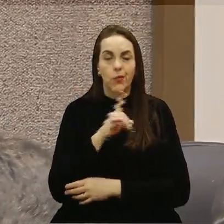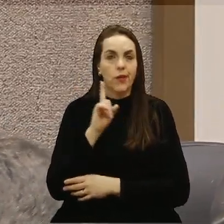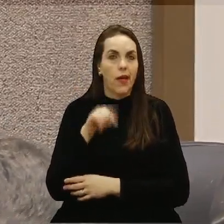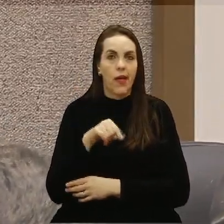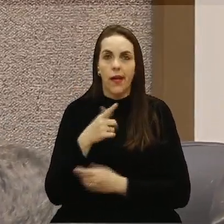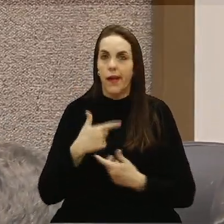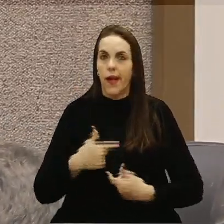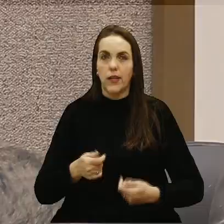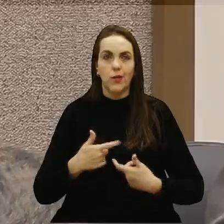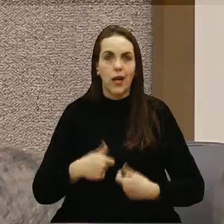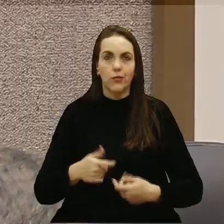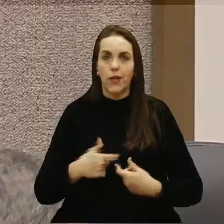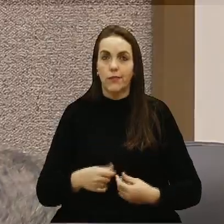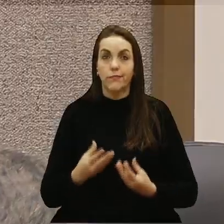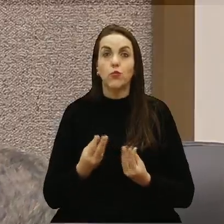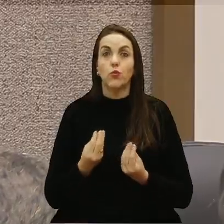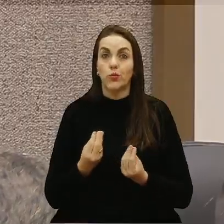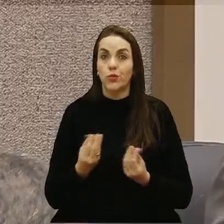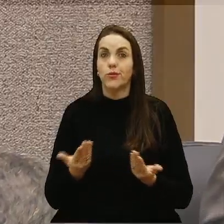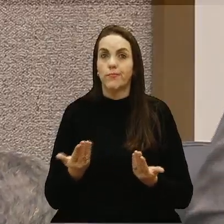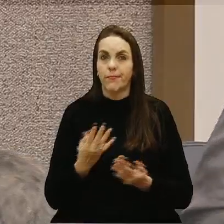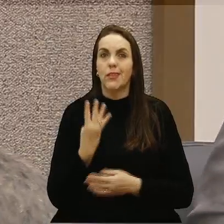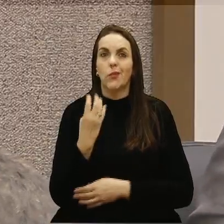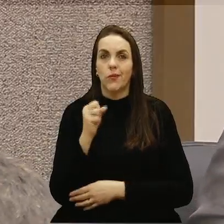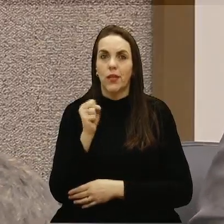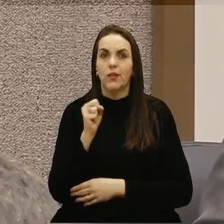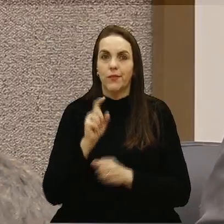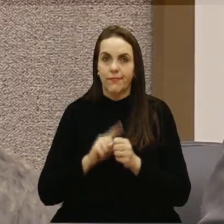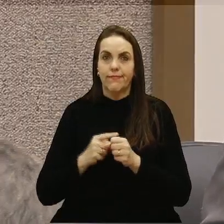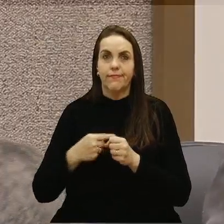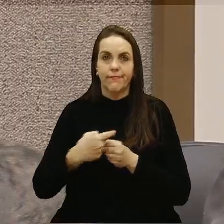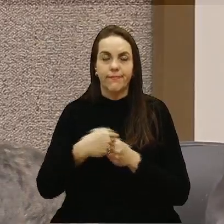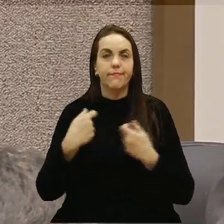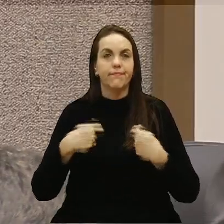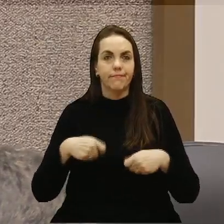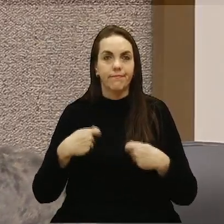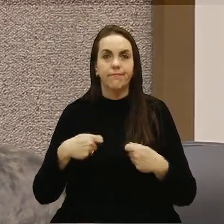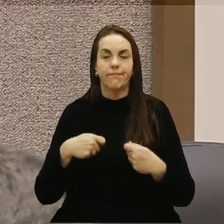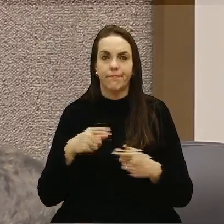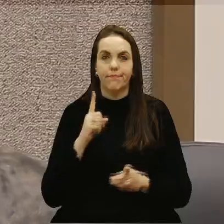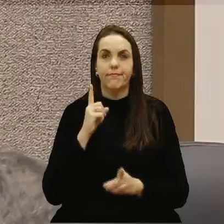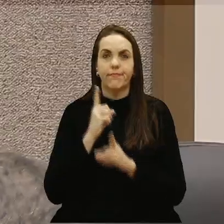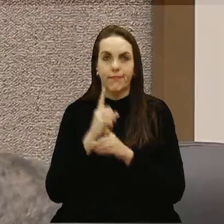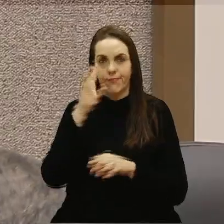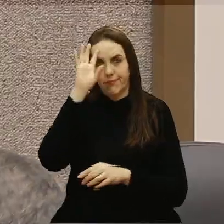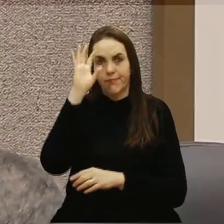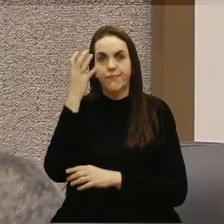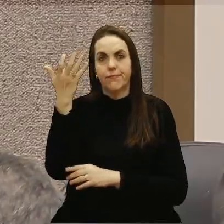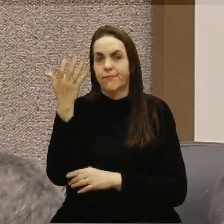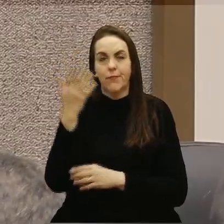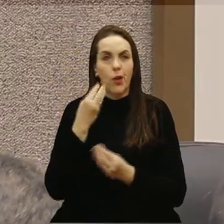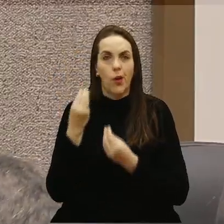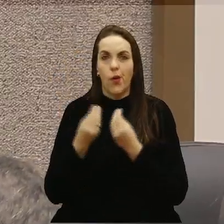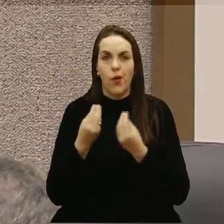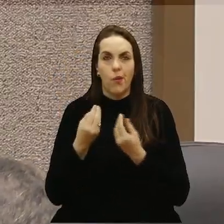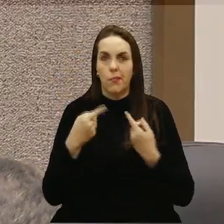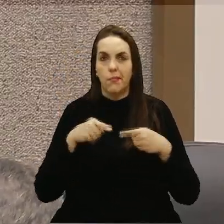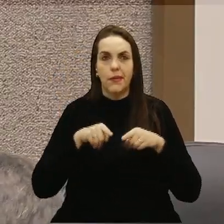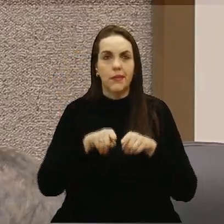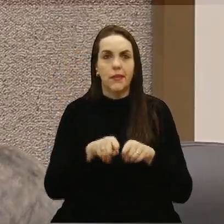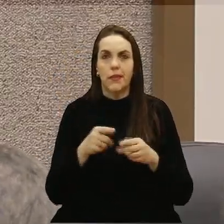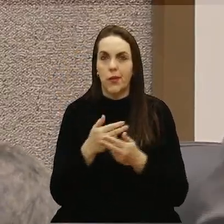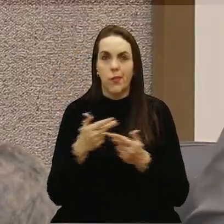fundo. Então, esses 48 municípios, nós precisamos achar uma saída de um consórcio, algo parecido. Então, a